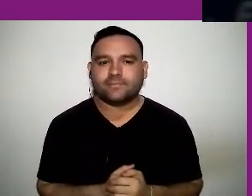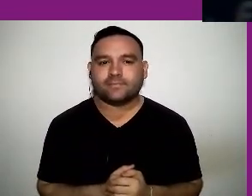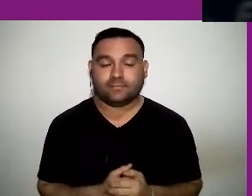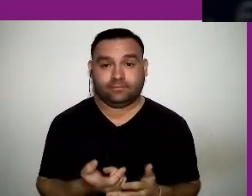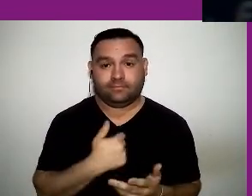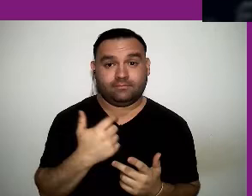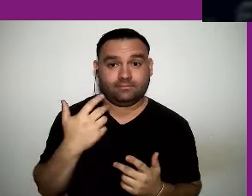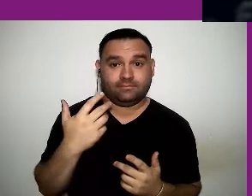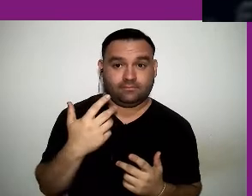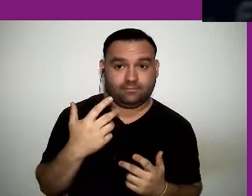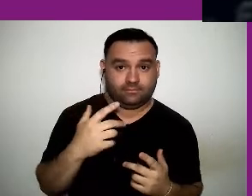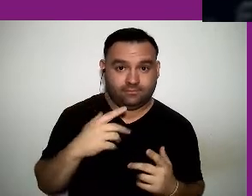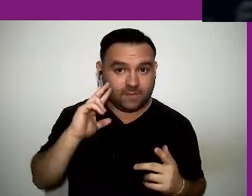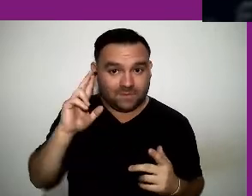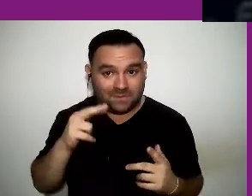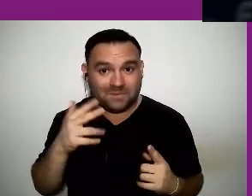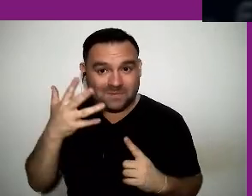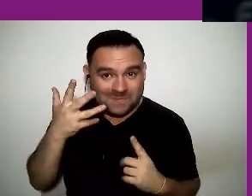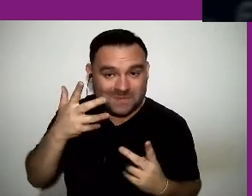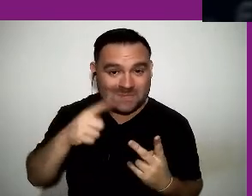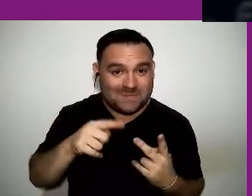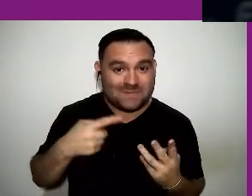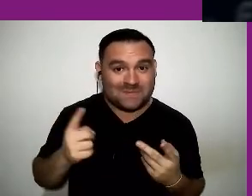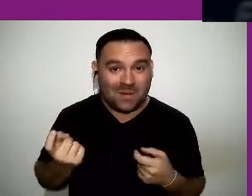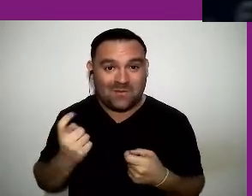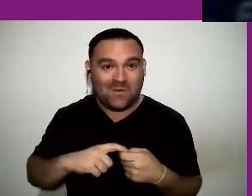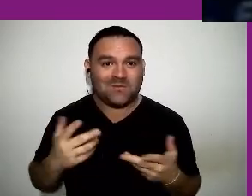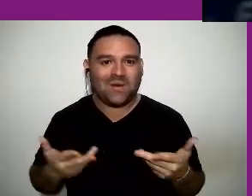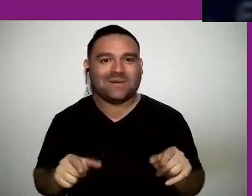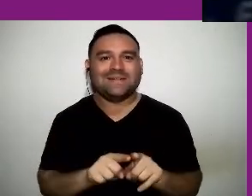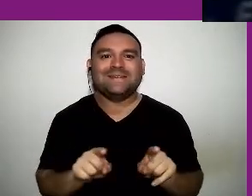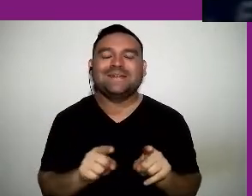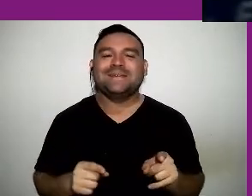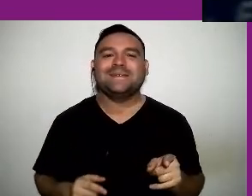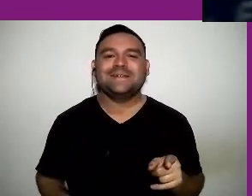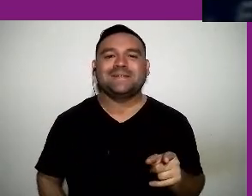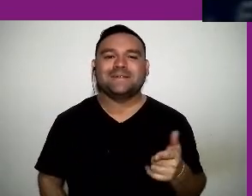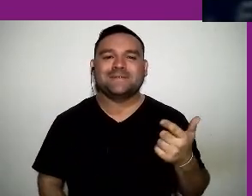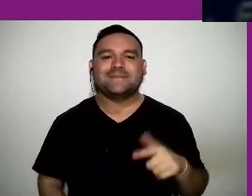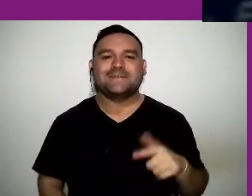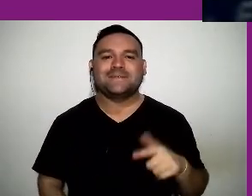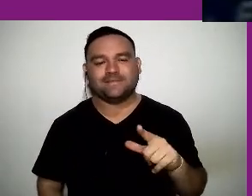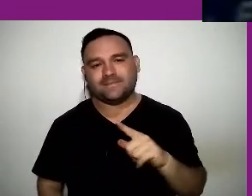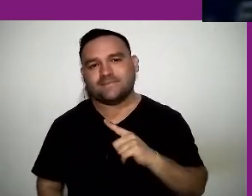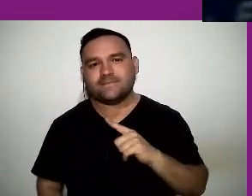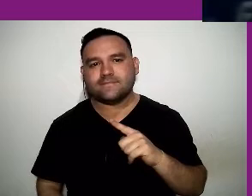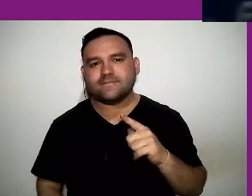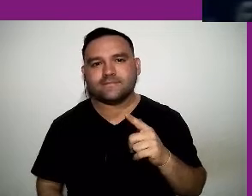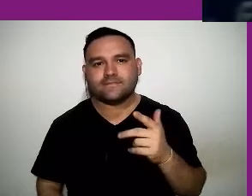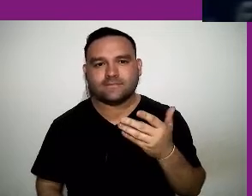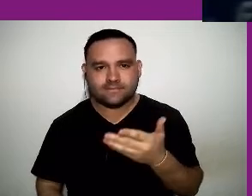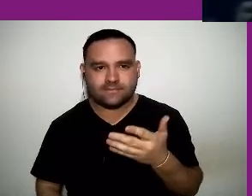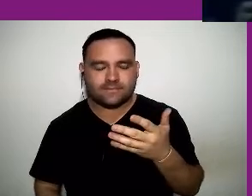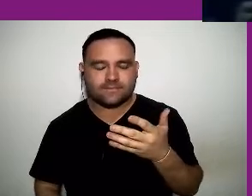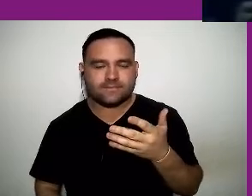eu falo, eu coordeno e eu volto, então,